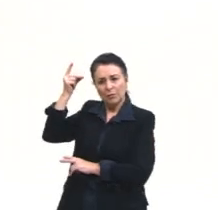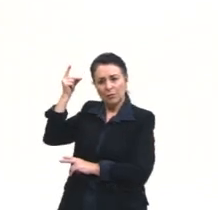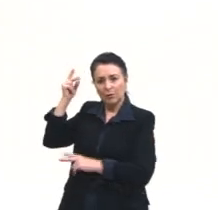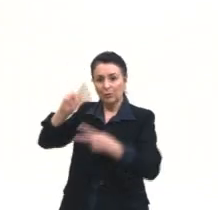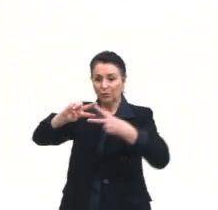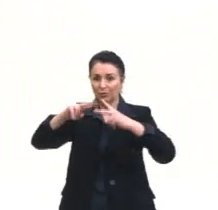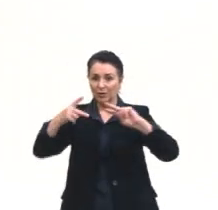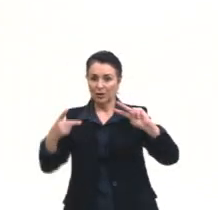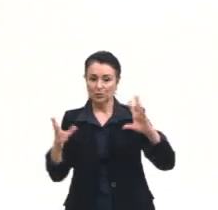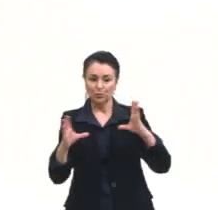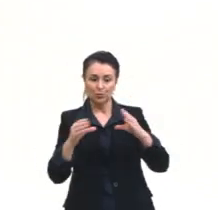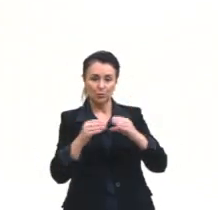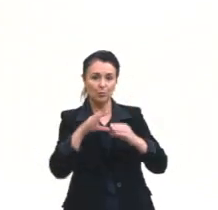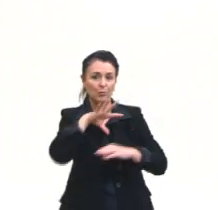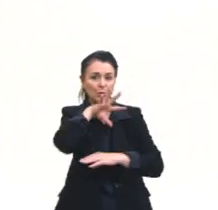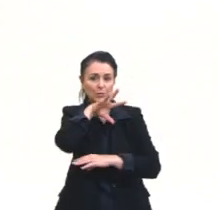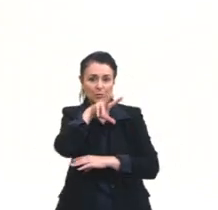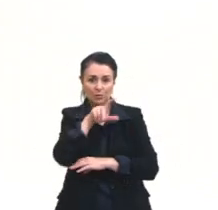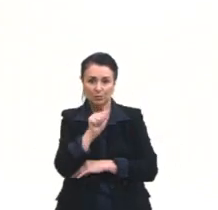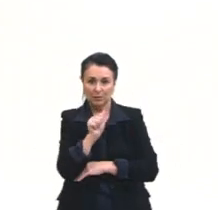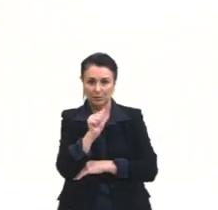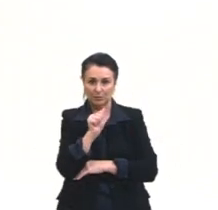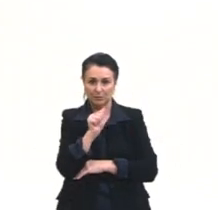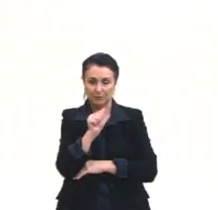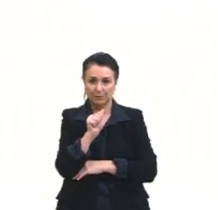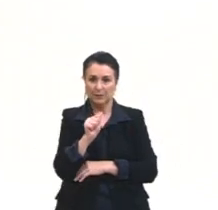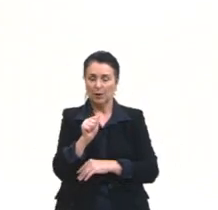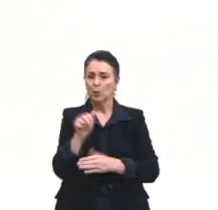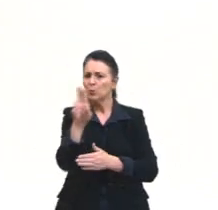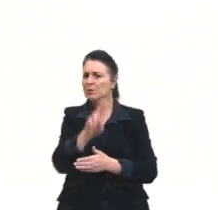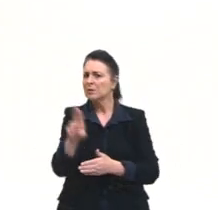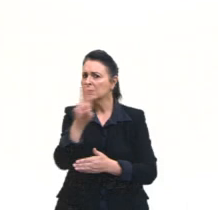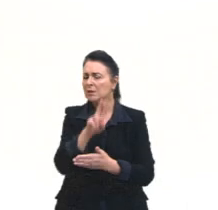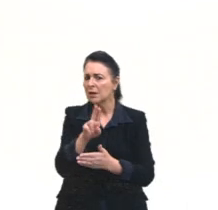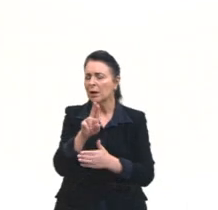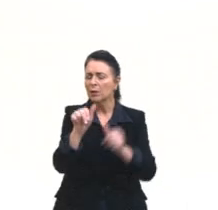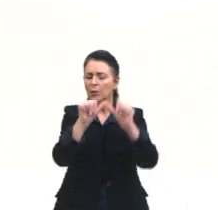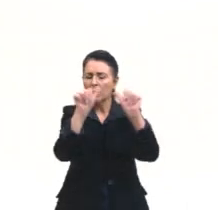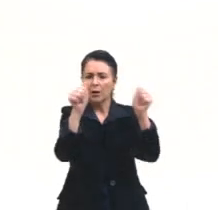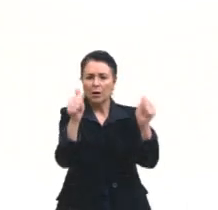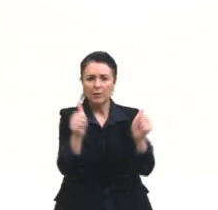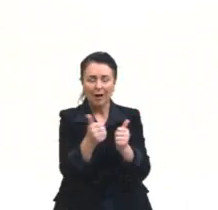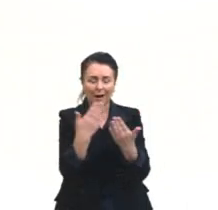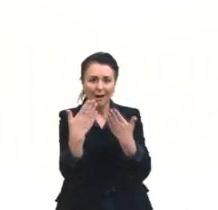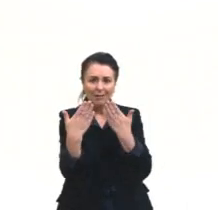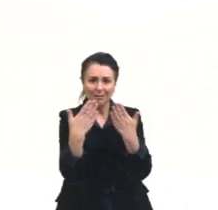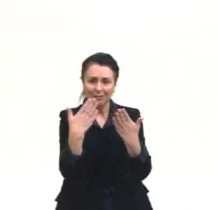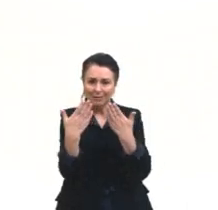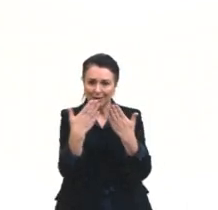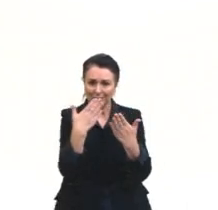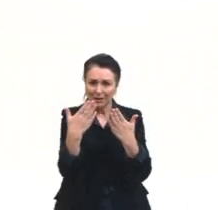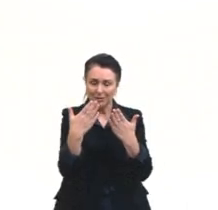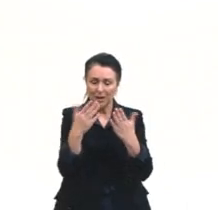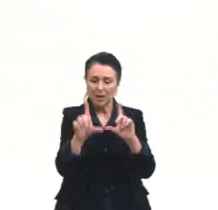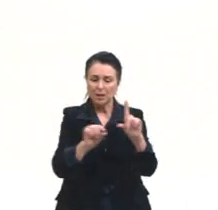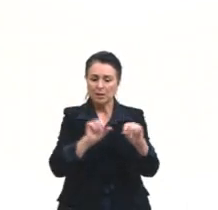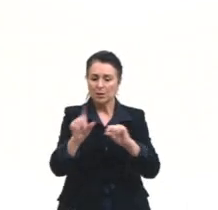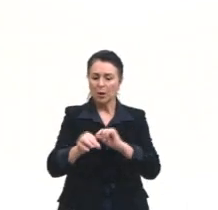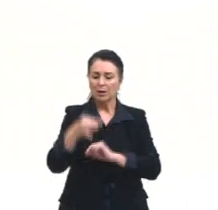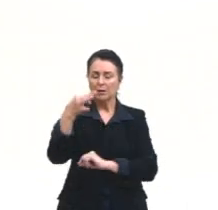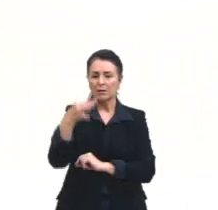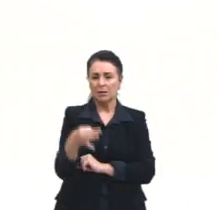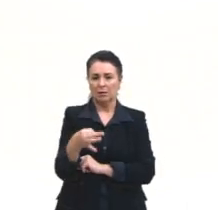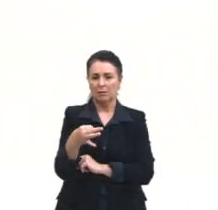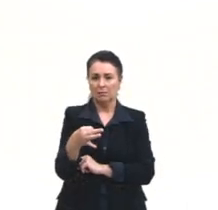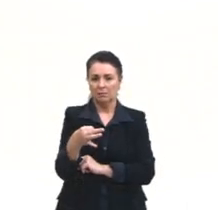animais com base nessa figura análise as proposições a seguir e assinale as corretas